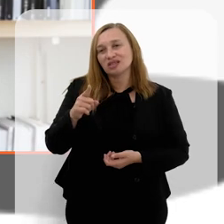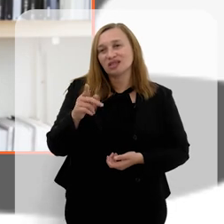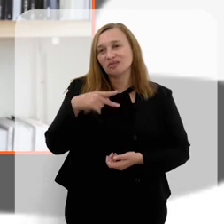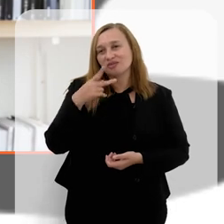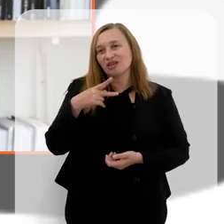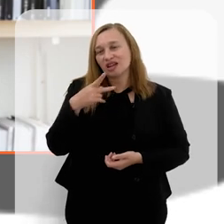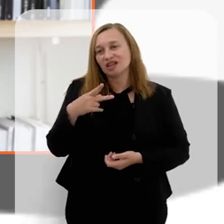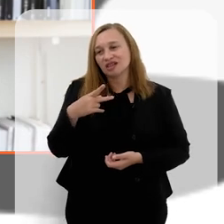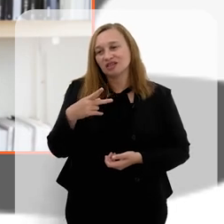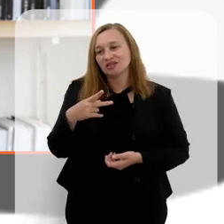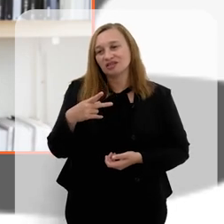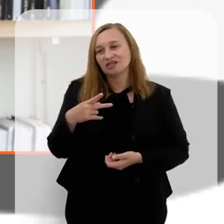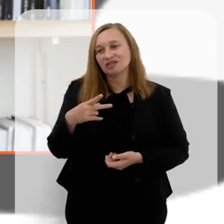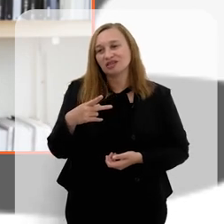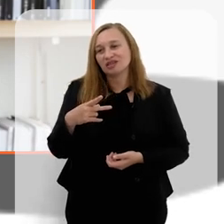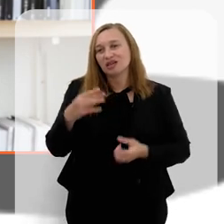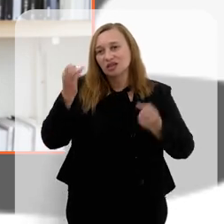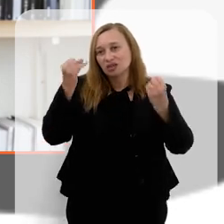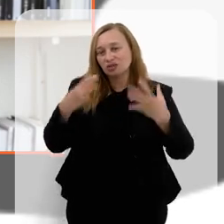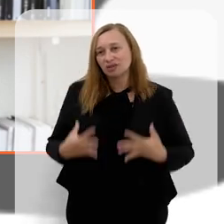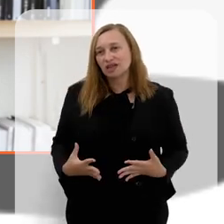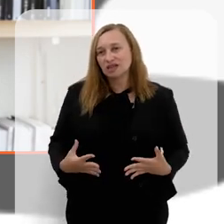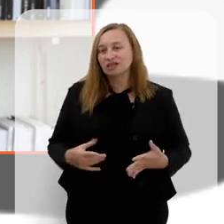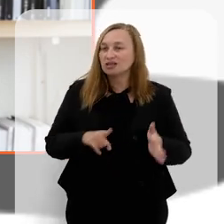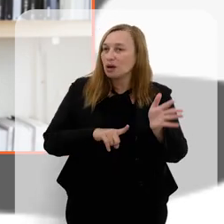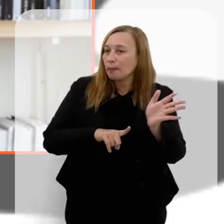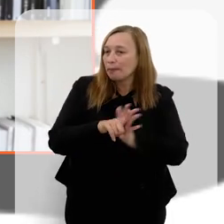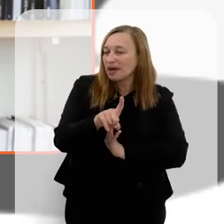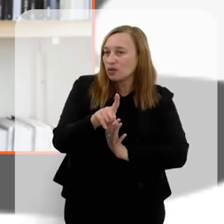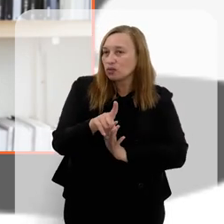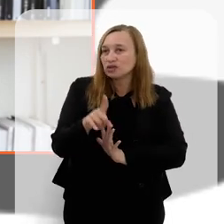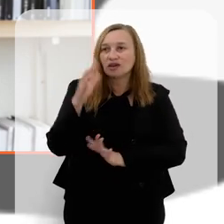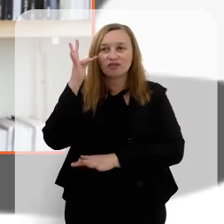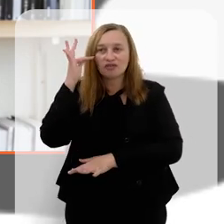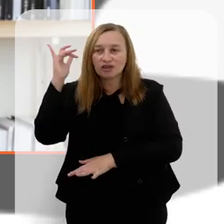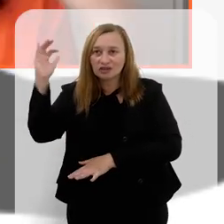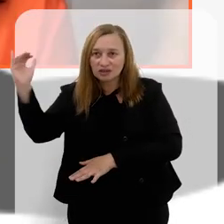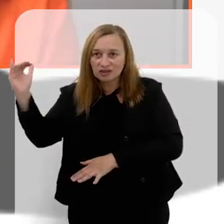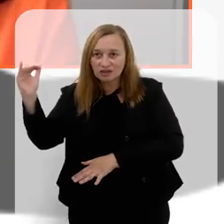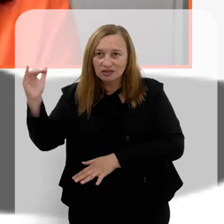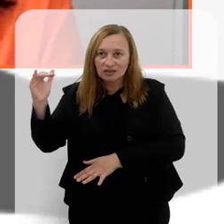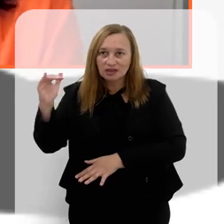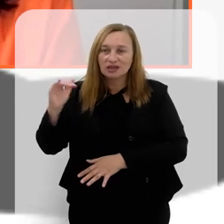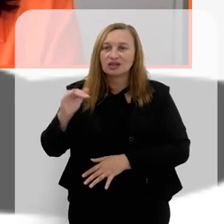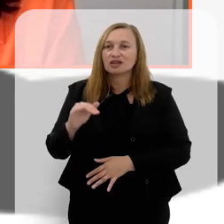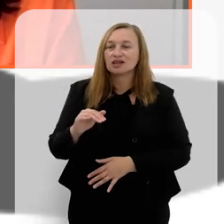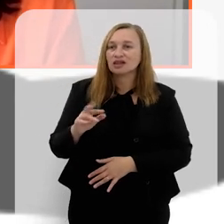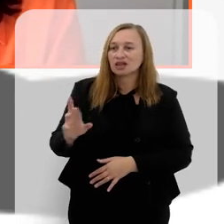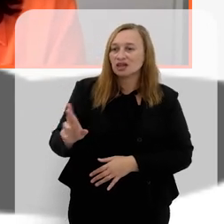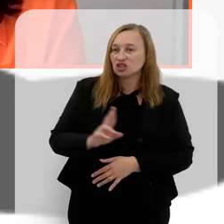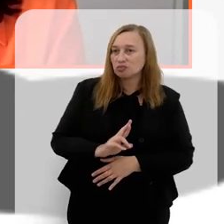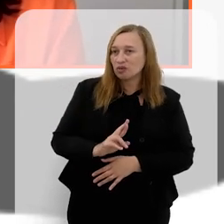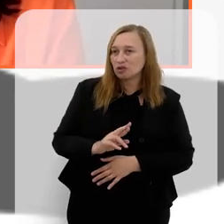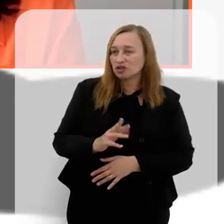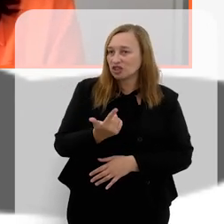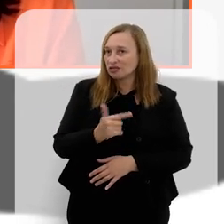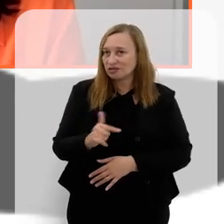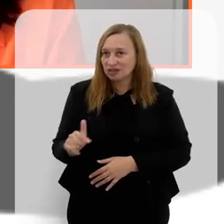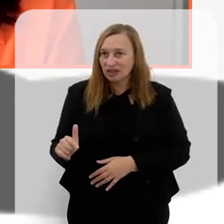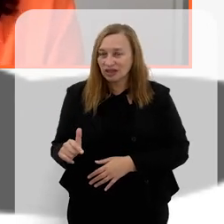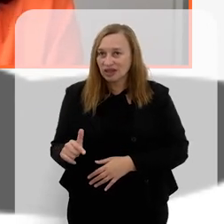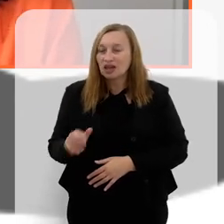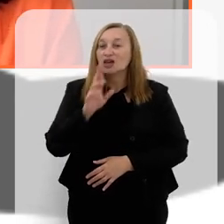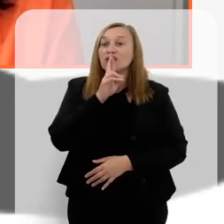Você como estava é que contando a dinâmica, né? Então aí você joga uma pergunta filosófica e a partir dessa pergunta você dá voz